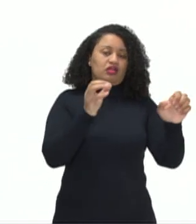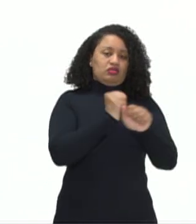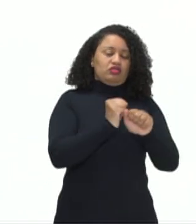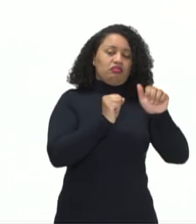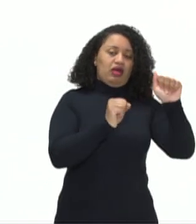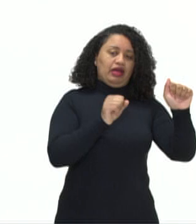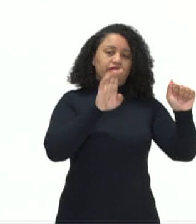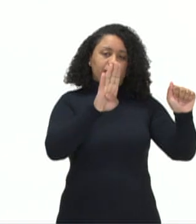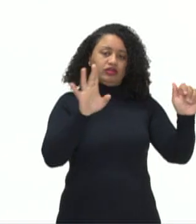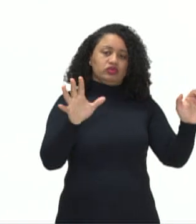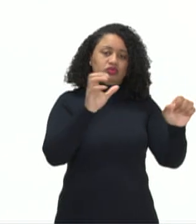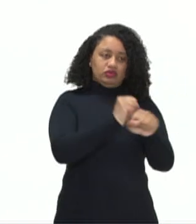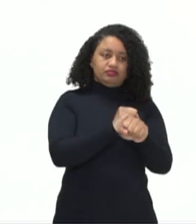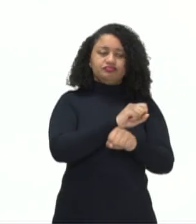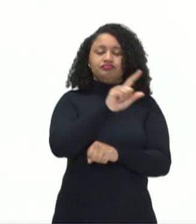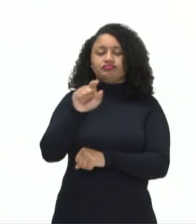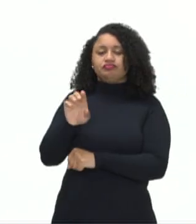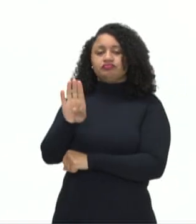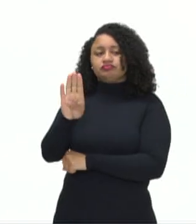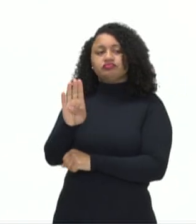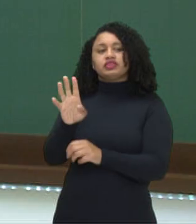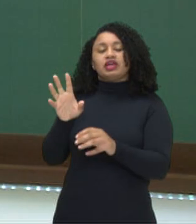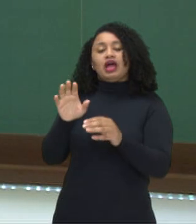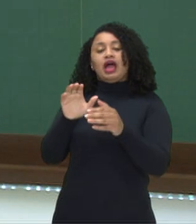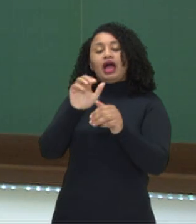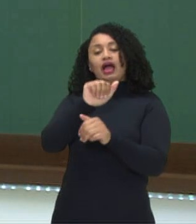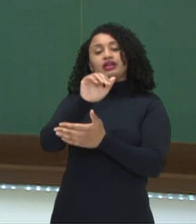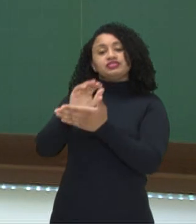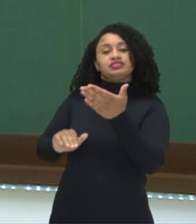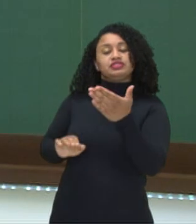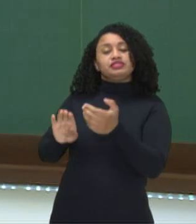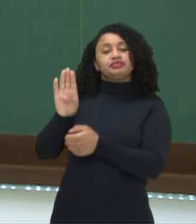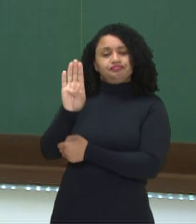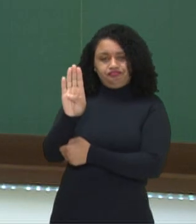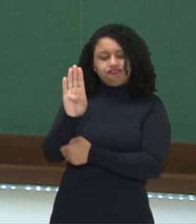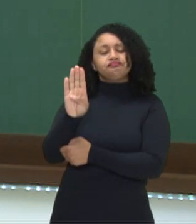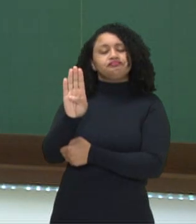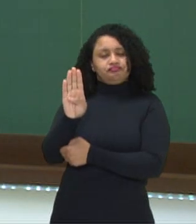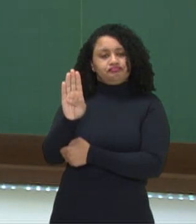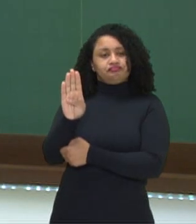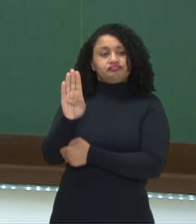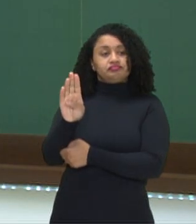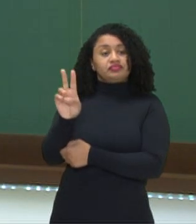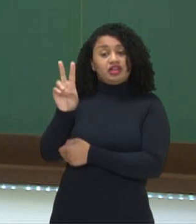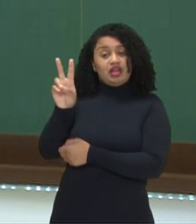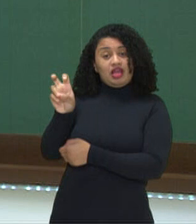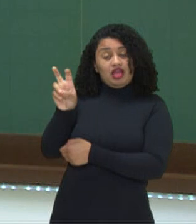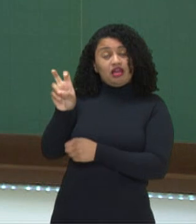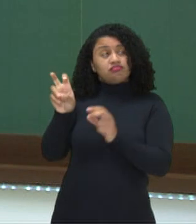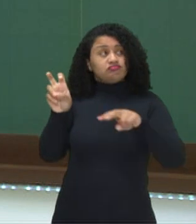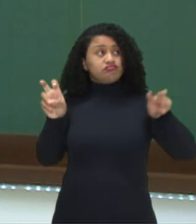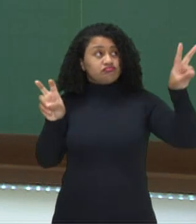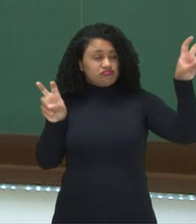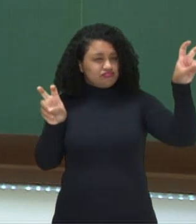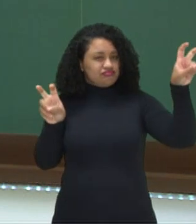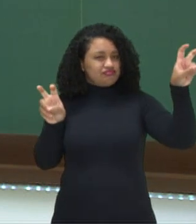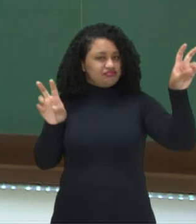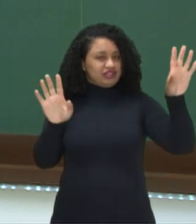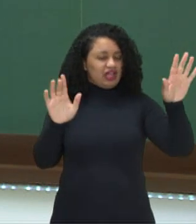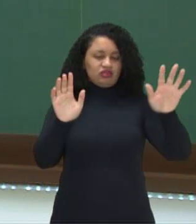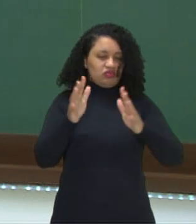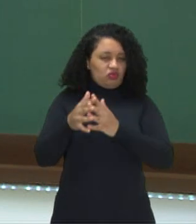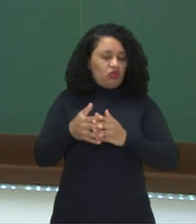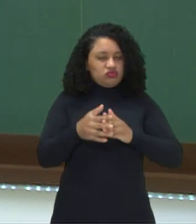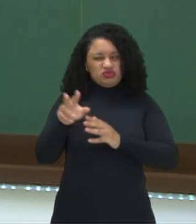do polinômio a e b. Na letra B, a diferença, A menos o polinômio B, né? Fechou aspas aqui, não vai se